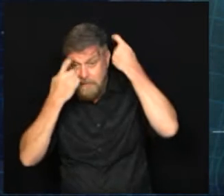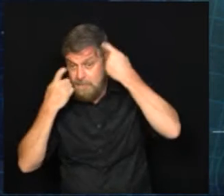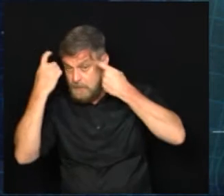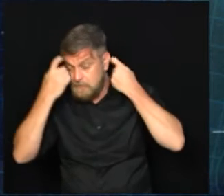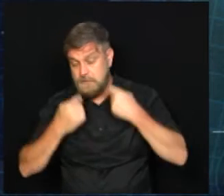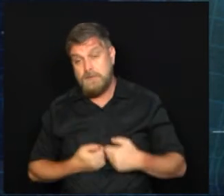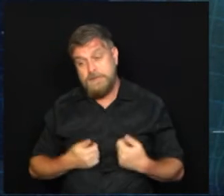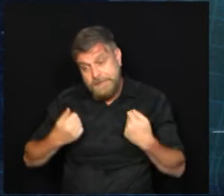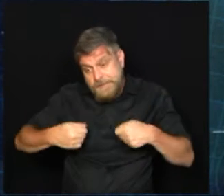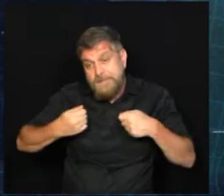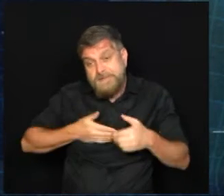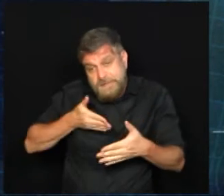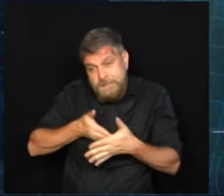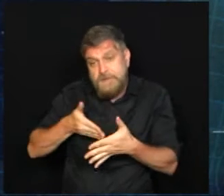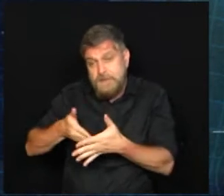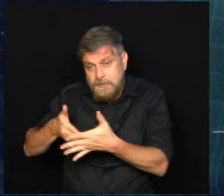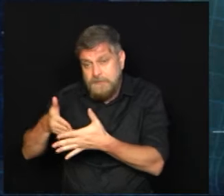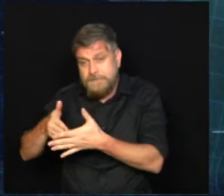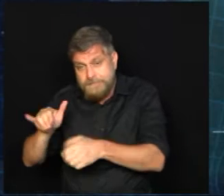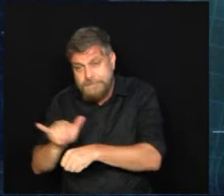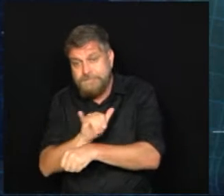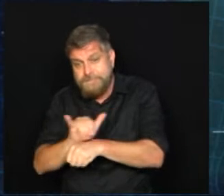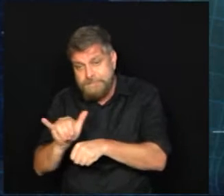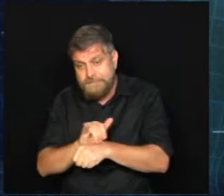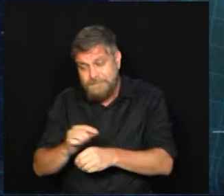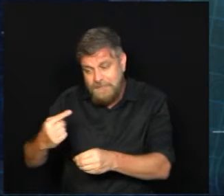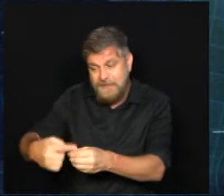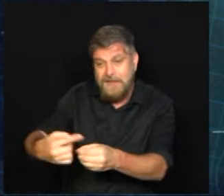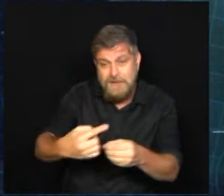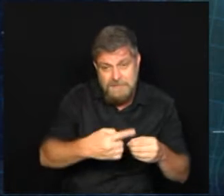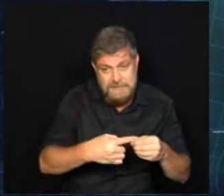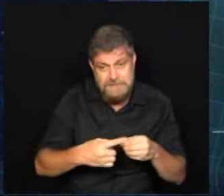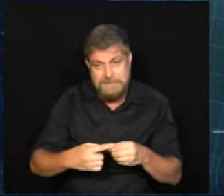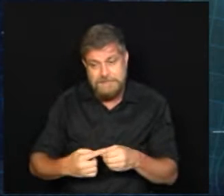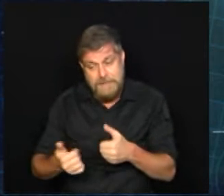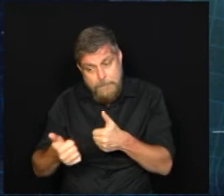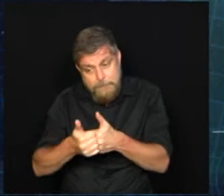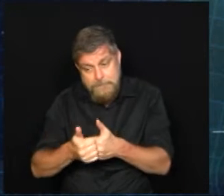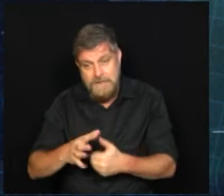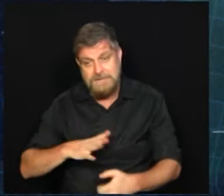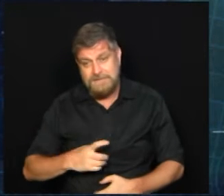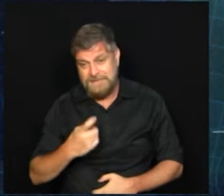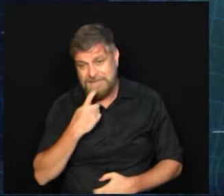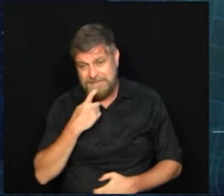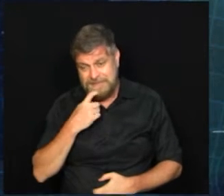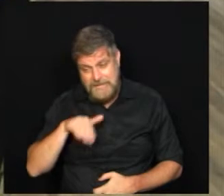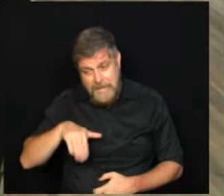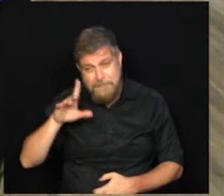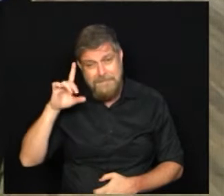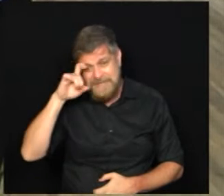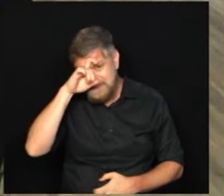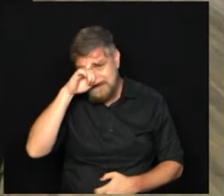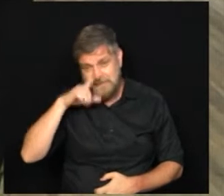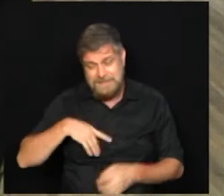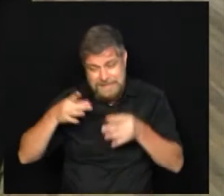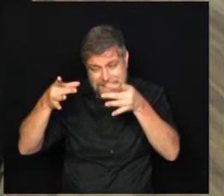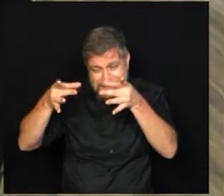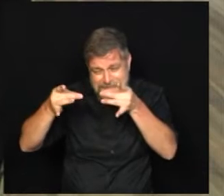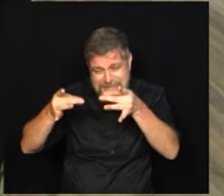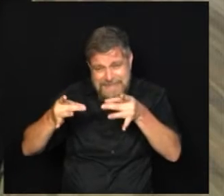isso das medidas mais restritivas de alguns algumas cidades da RMC cada vez mais difícil falar deste